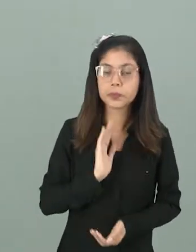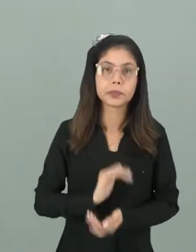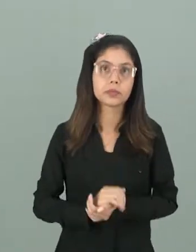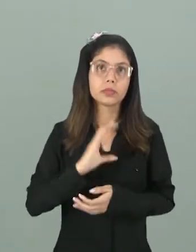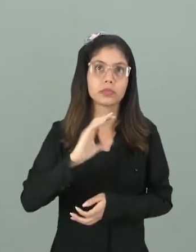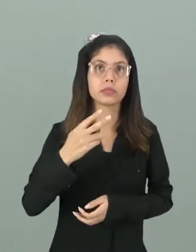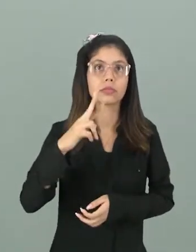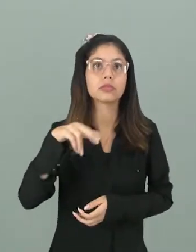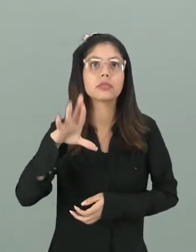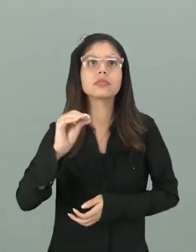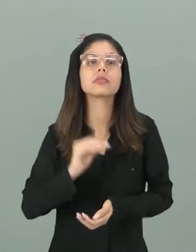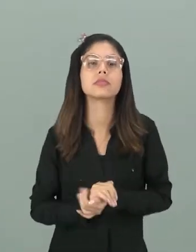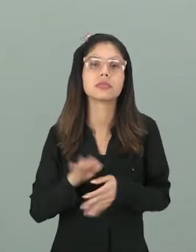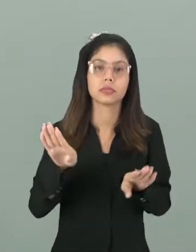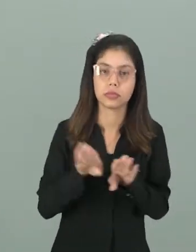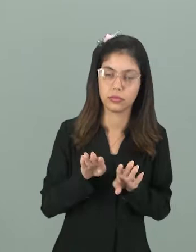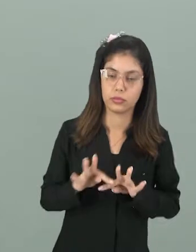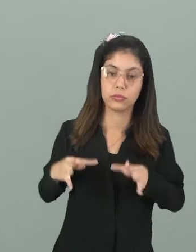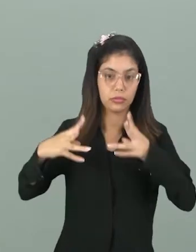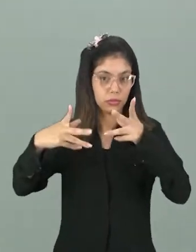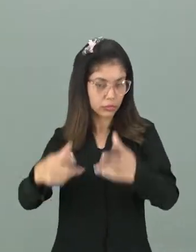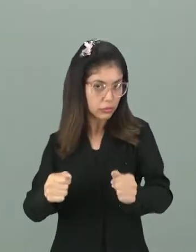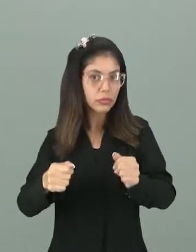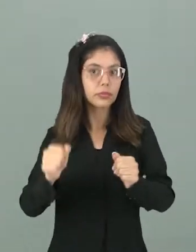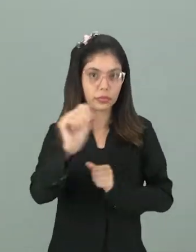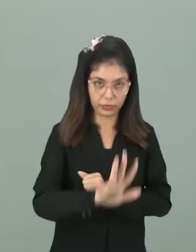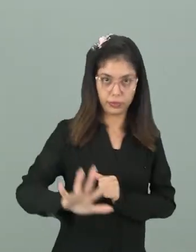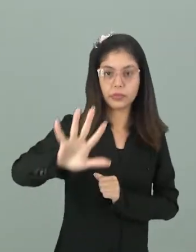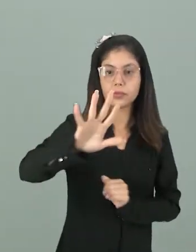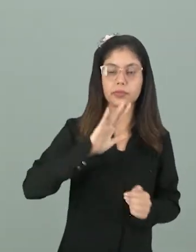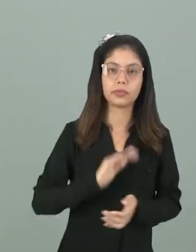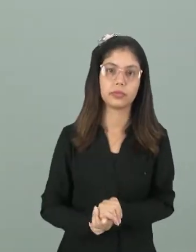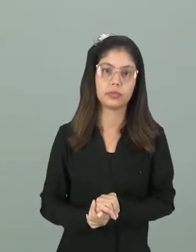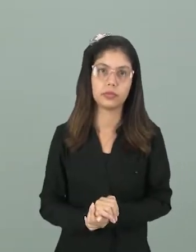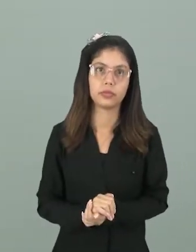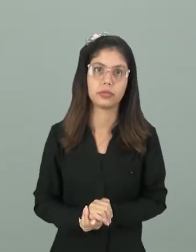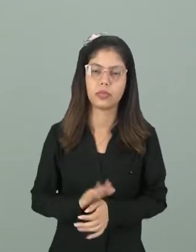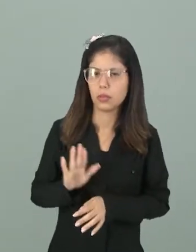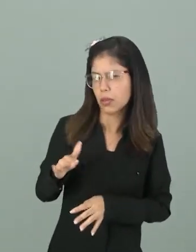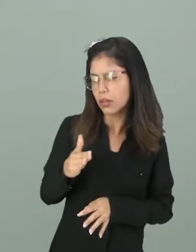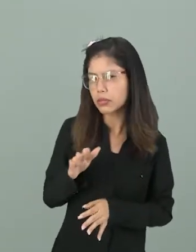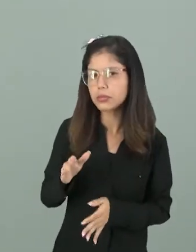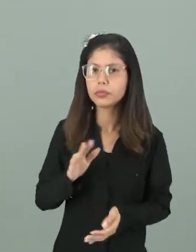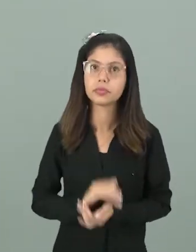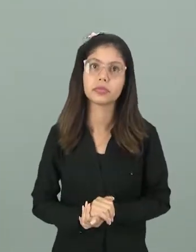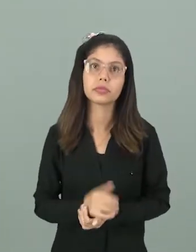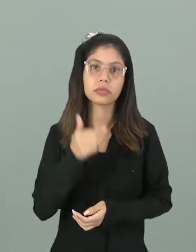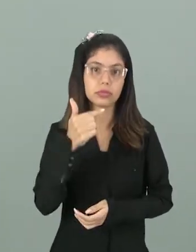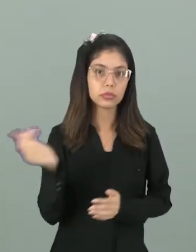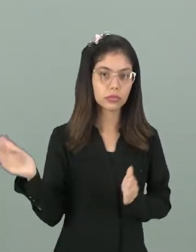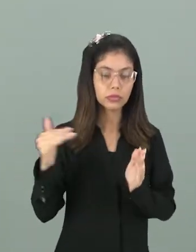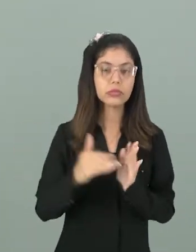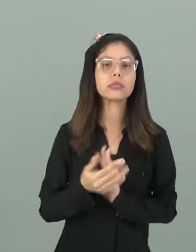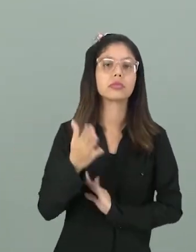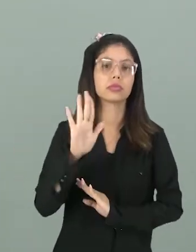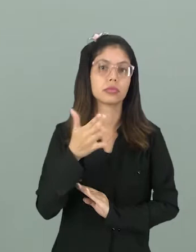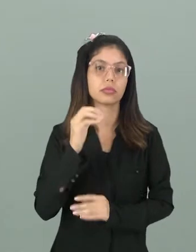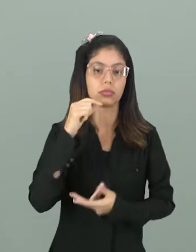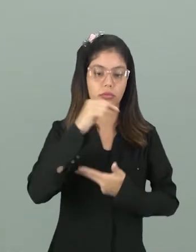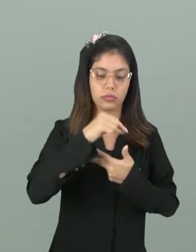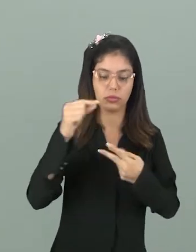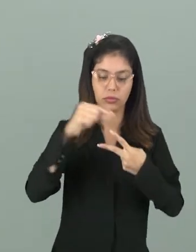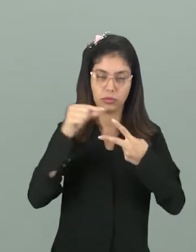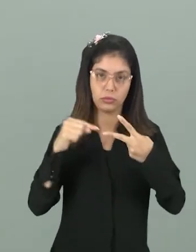compostos inorgânicos, eles são todas as substâncias formadas de pelo menos dois elementos que